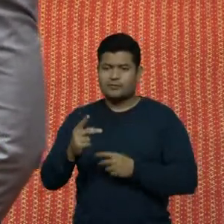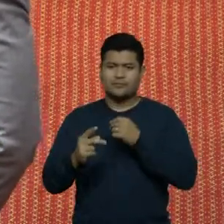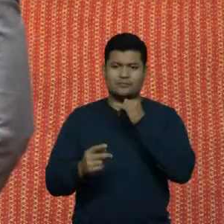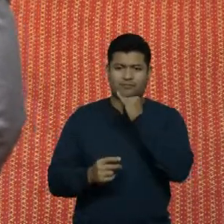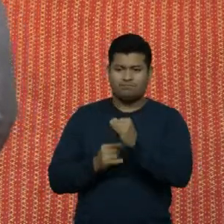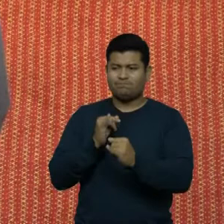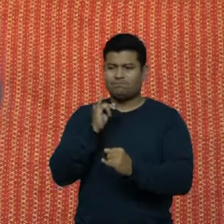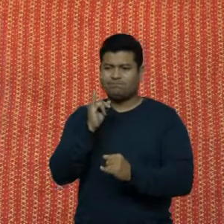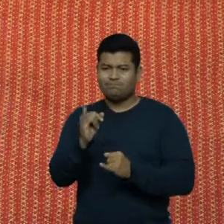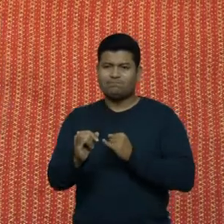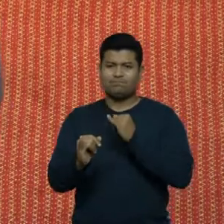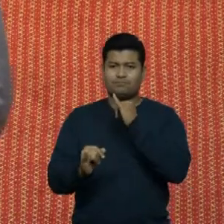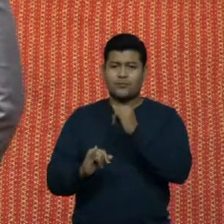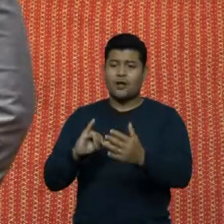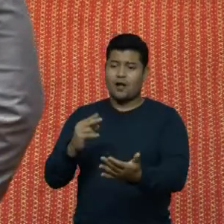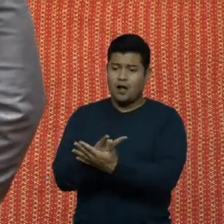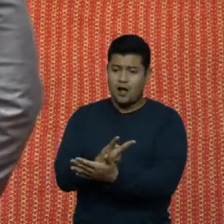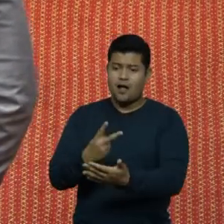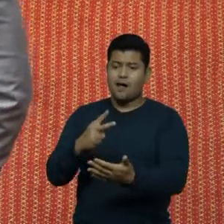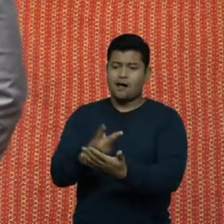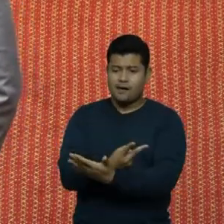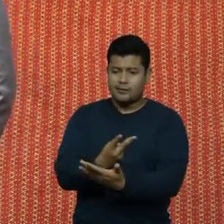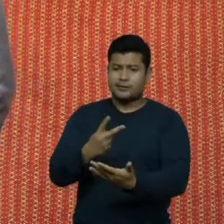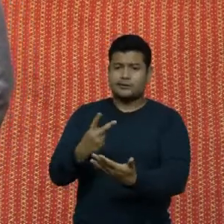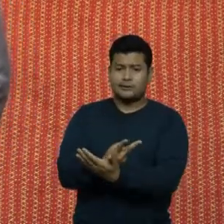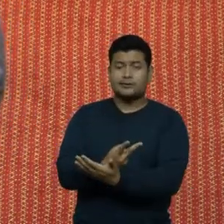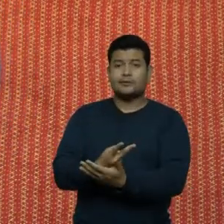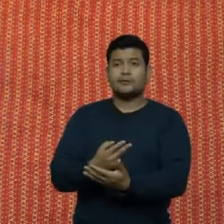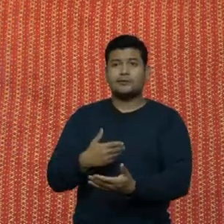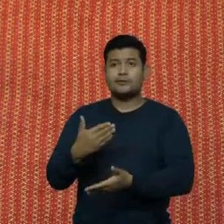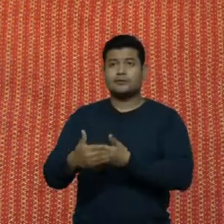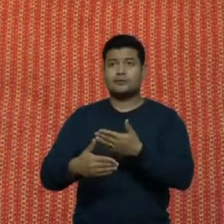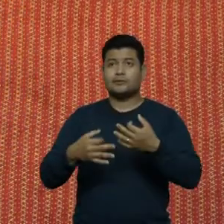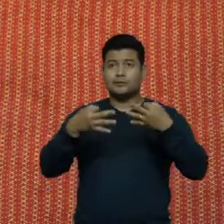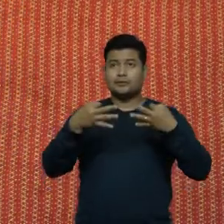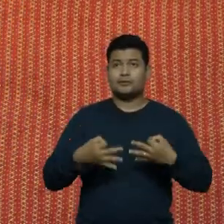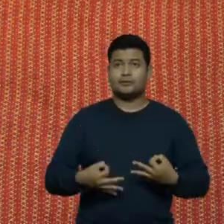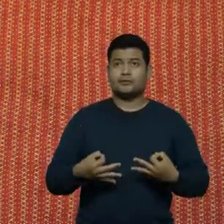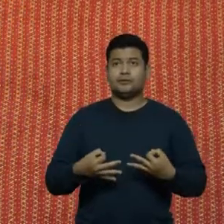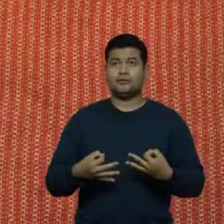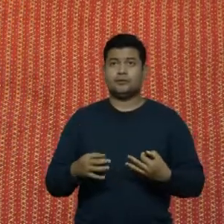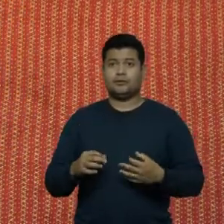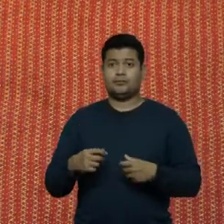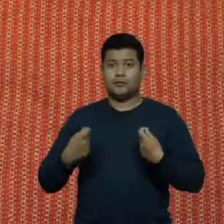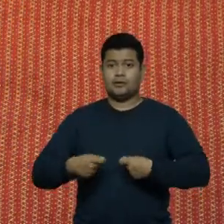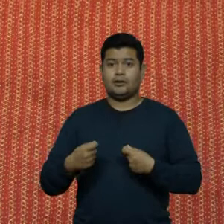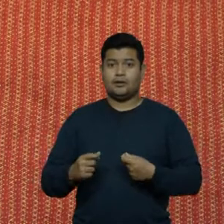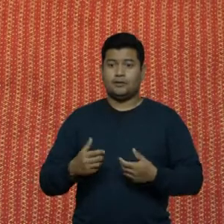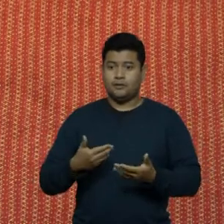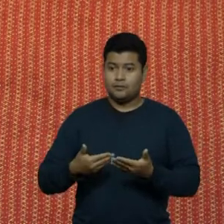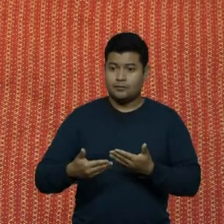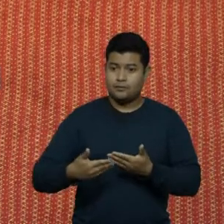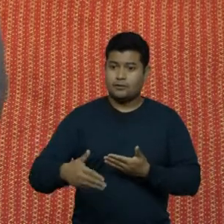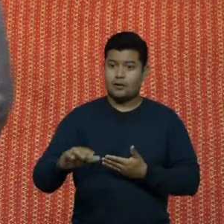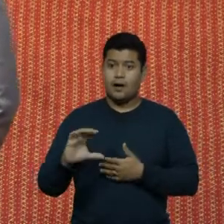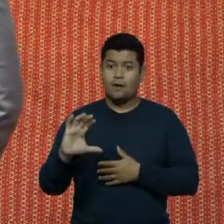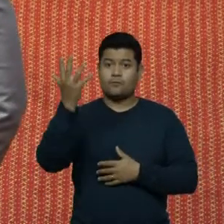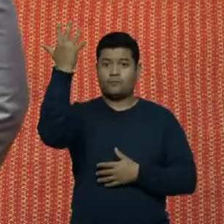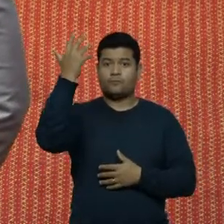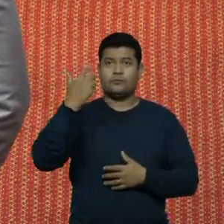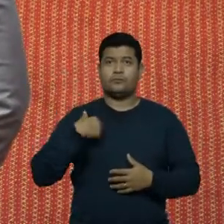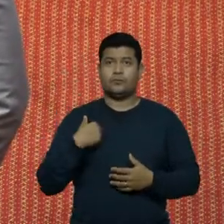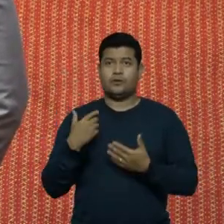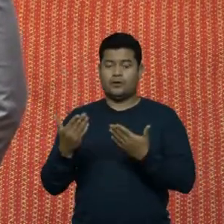do erro avisando do erro quando o correto mesmo seria deixar a coisa acontecer e daí sim ligar a